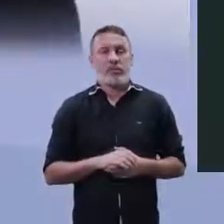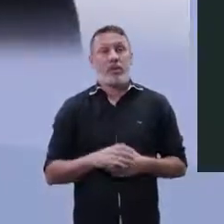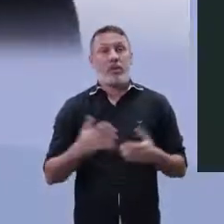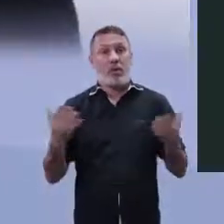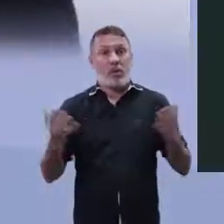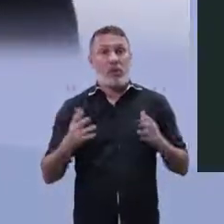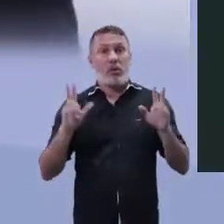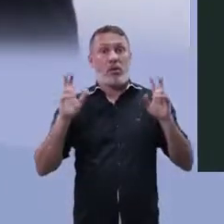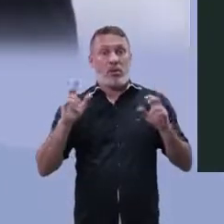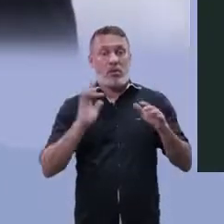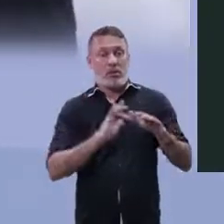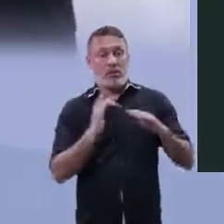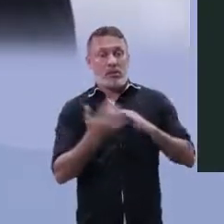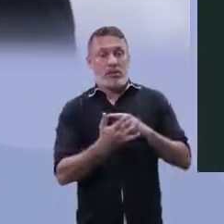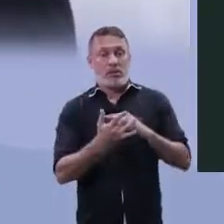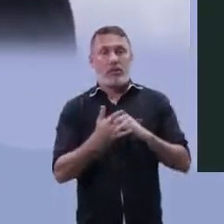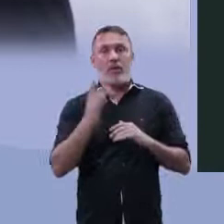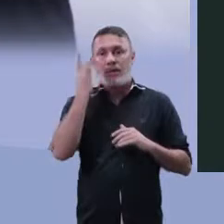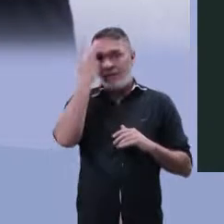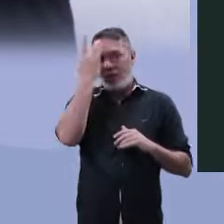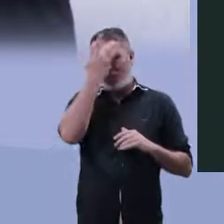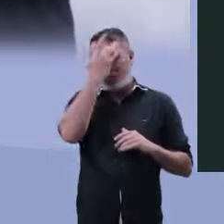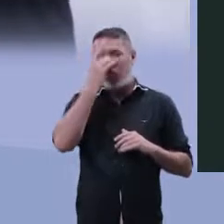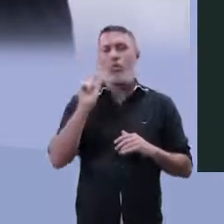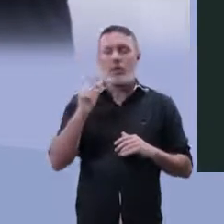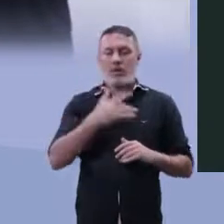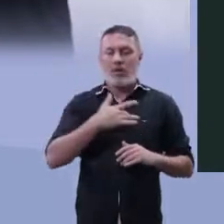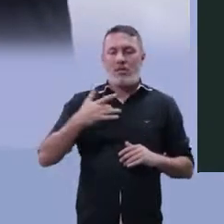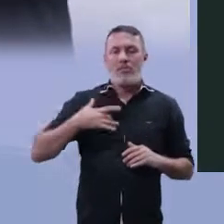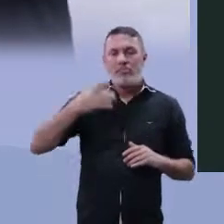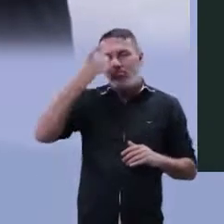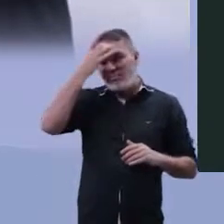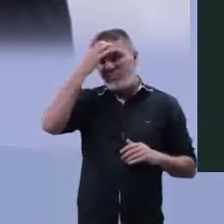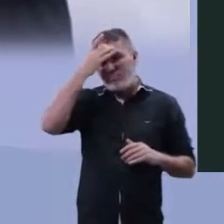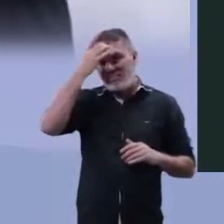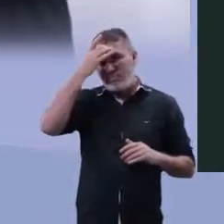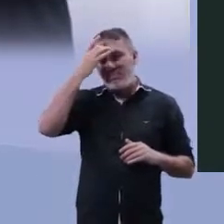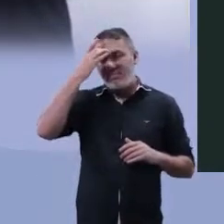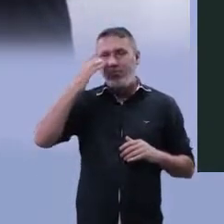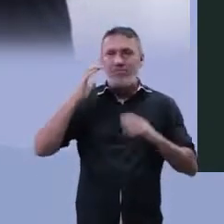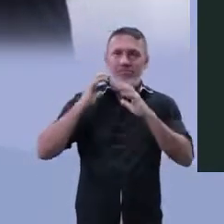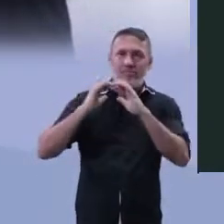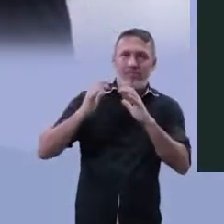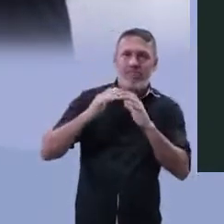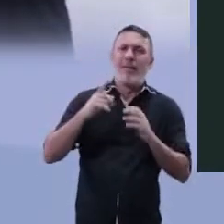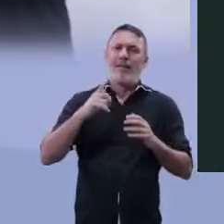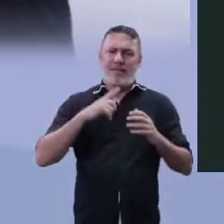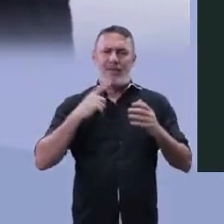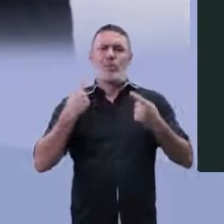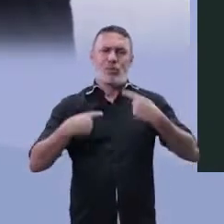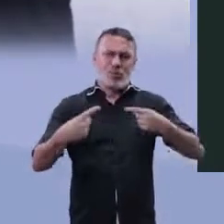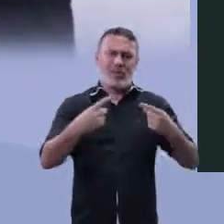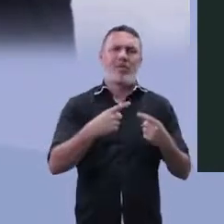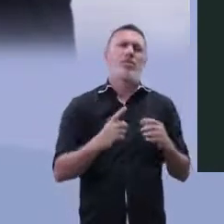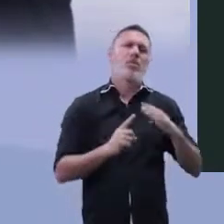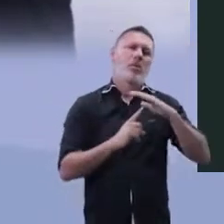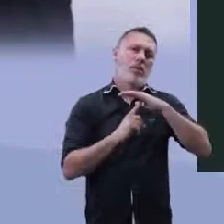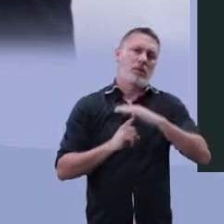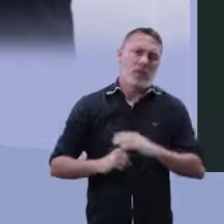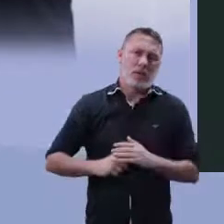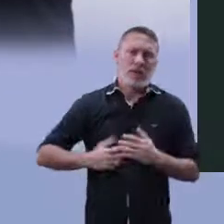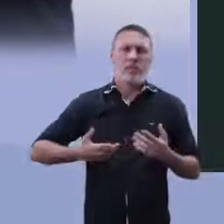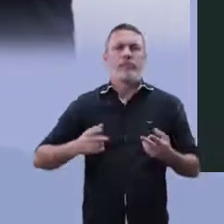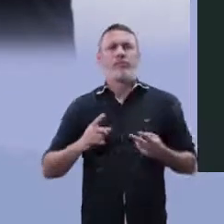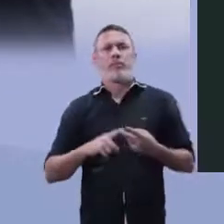Então, as redes sociais, né, e a saúde mental, então, há uma discussão muito grande sobre a questão